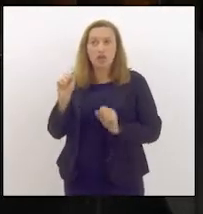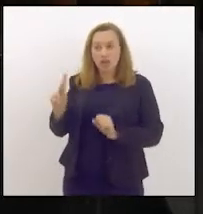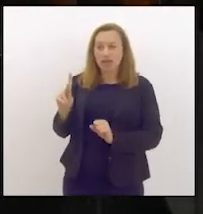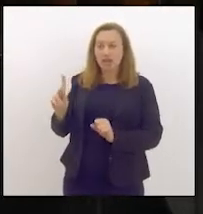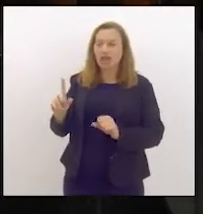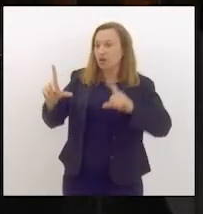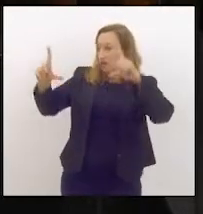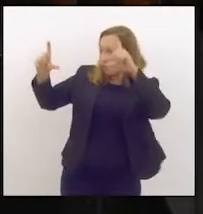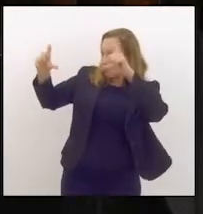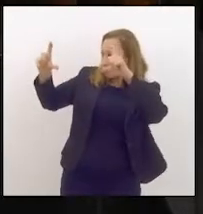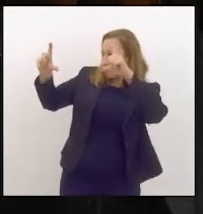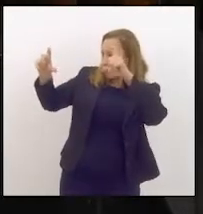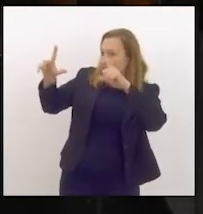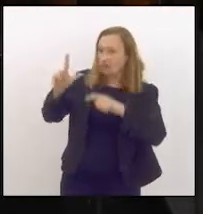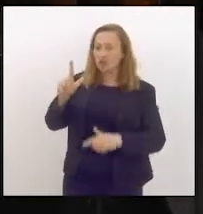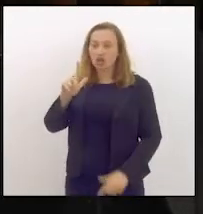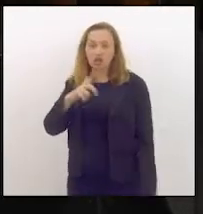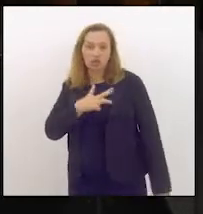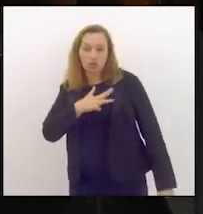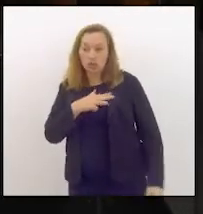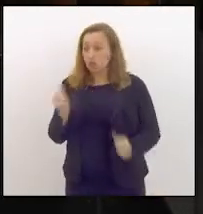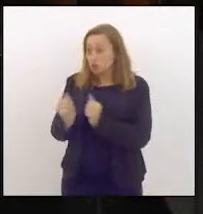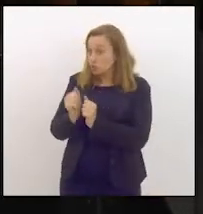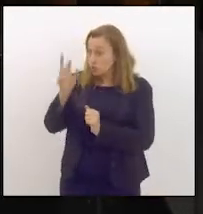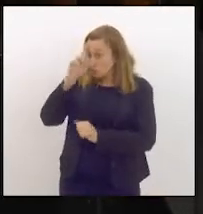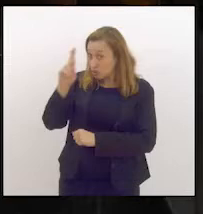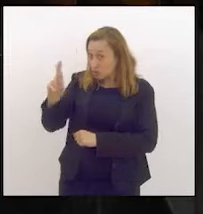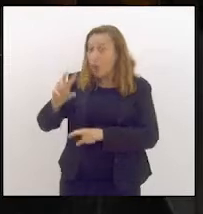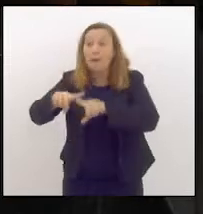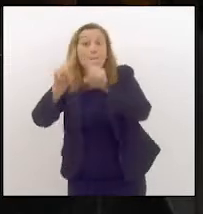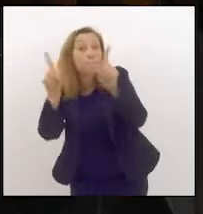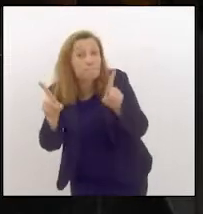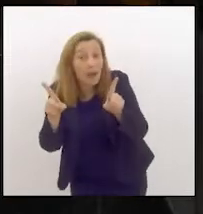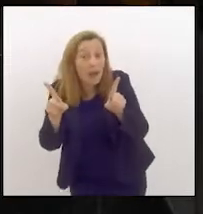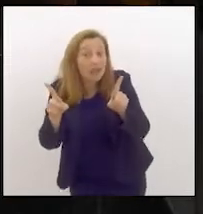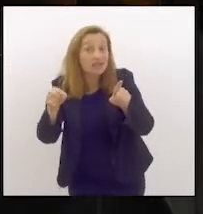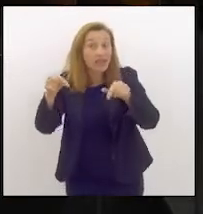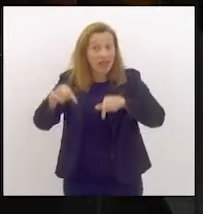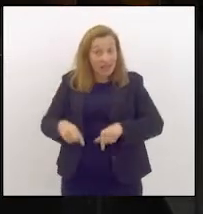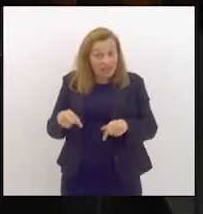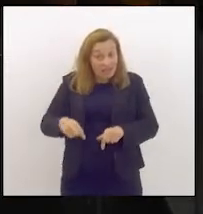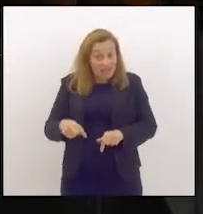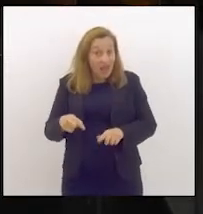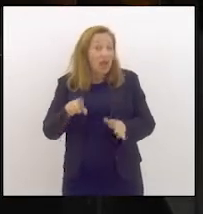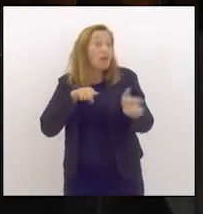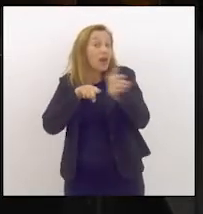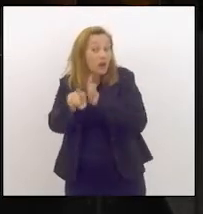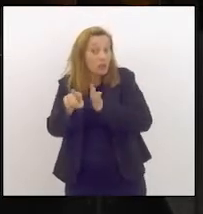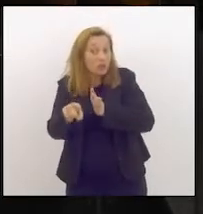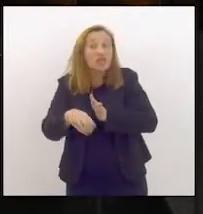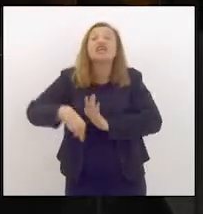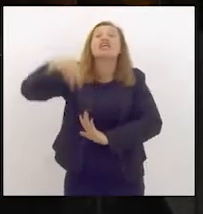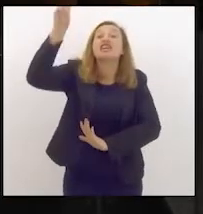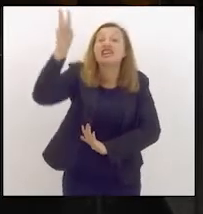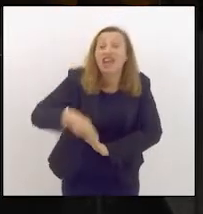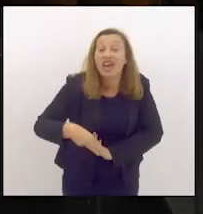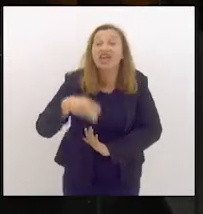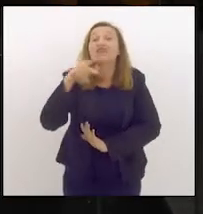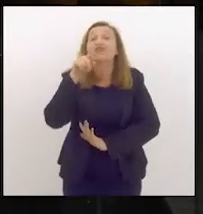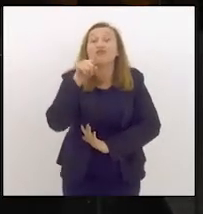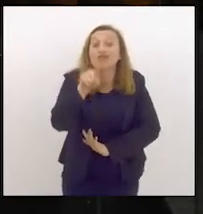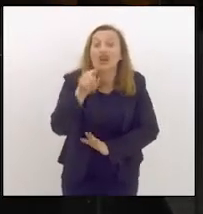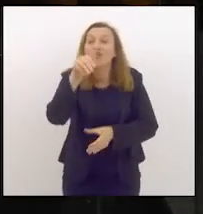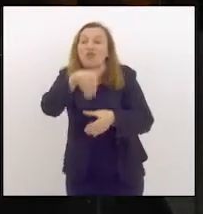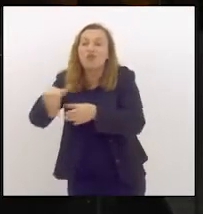fotografia do senhor Luiz Inácio Lula da Silva ao seu lado mas fica aqui a minha indagação quem será o seu